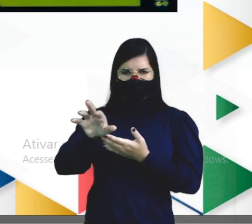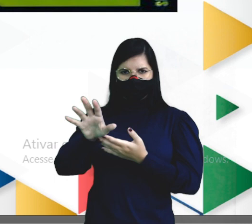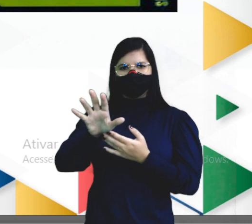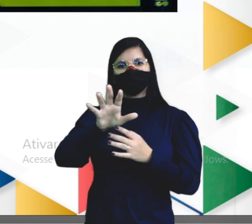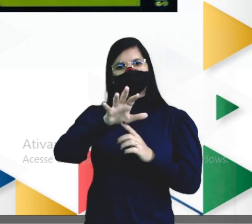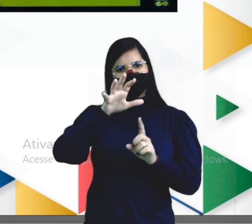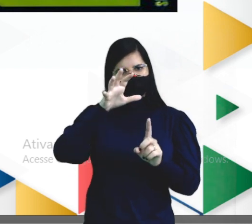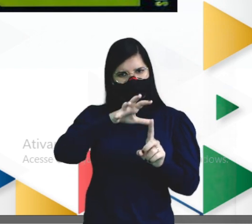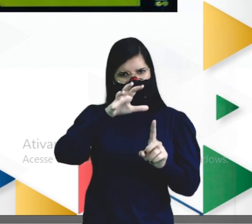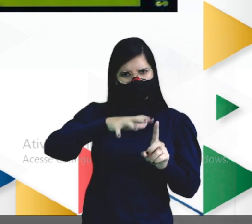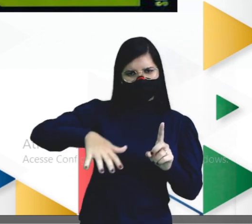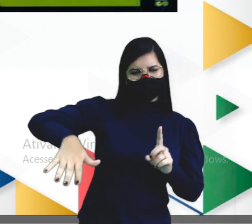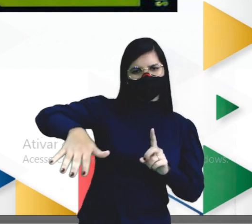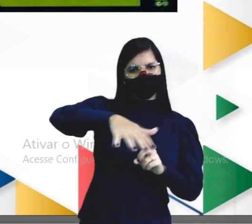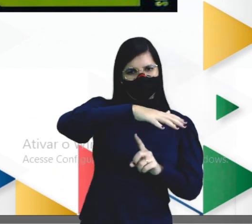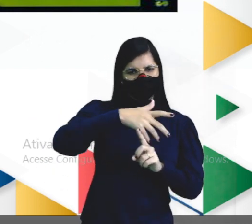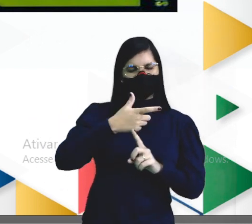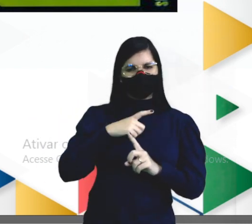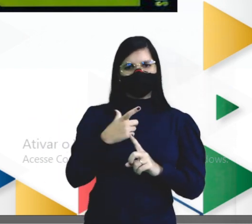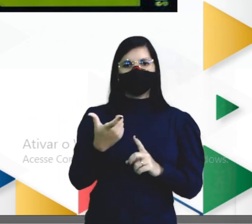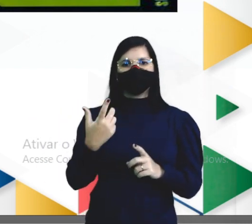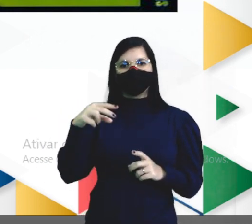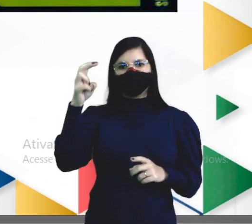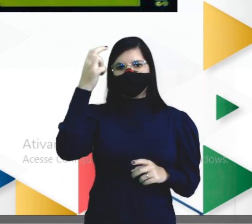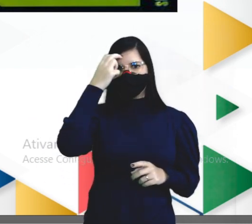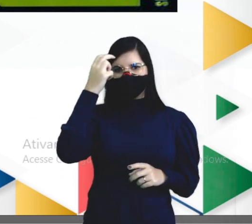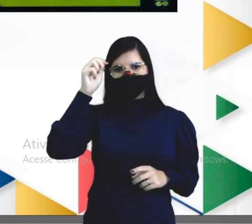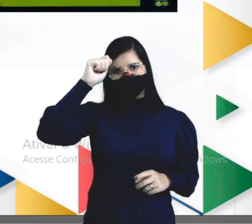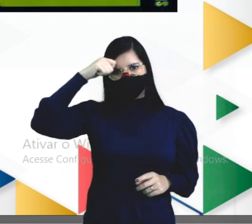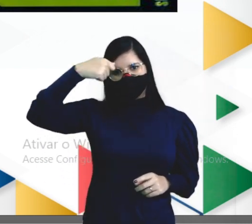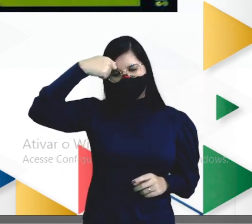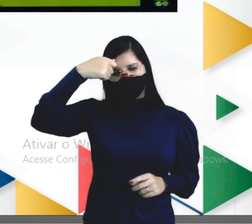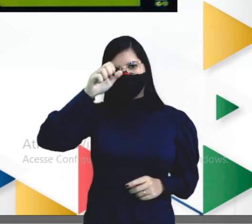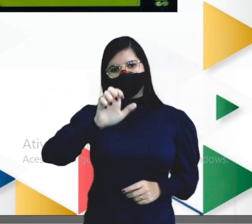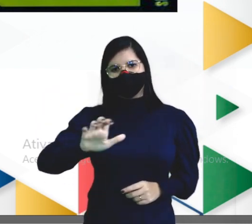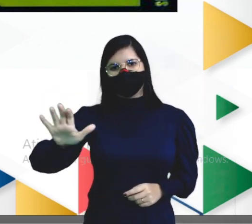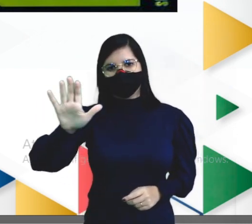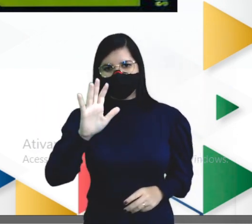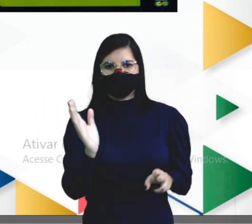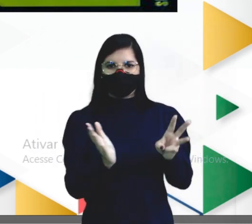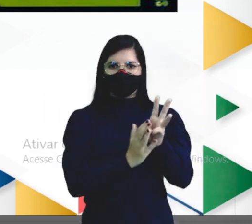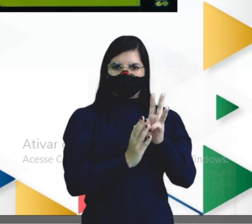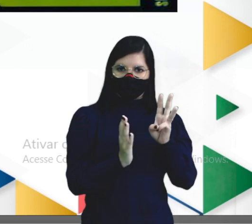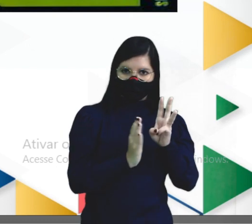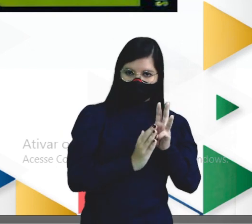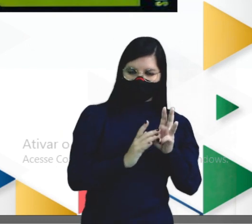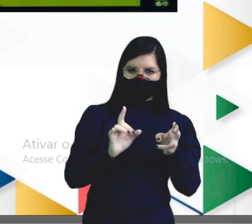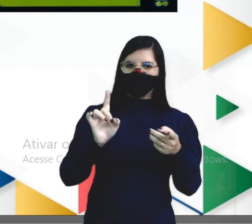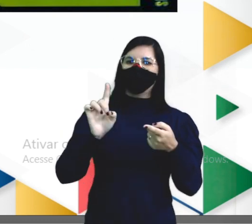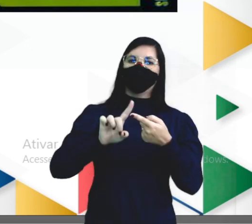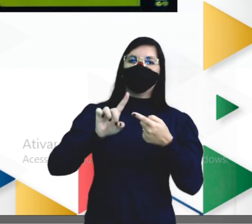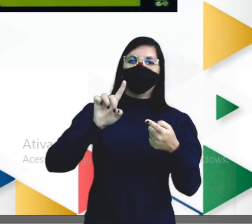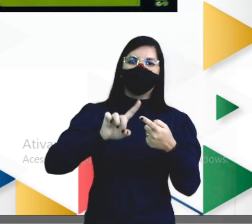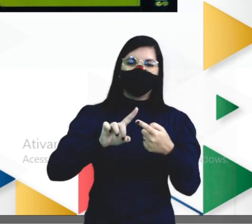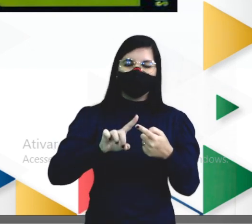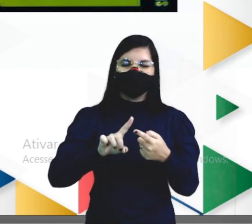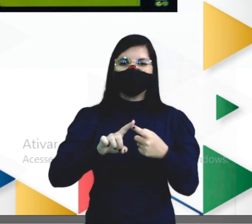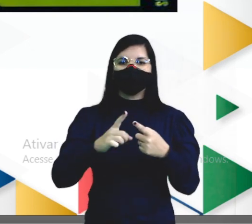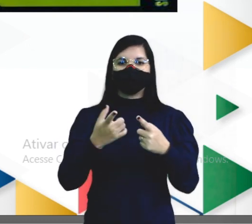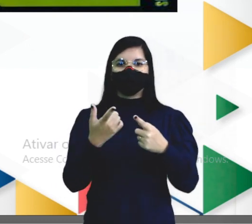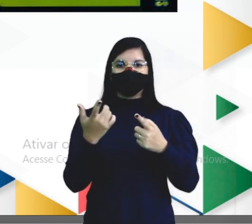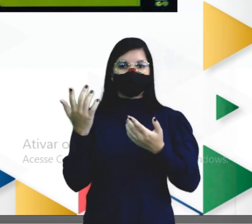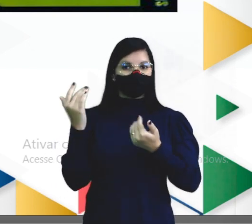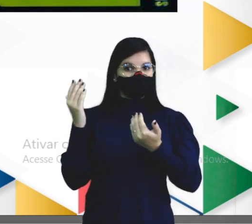influências, além do que eu falei assim, da cultura africana, dos europeus, dos índios, ela sofreu influência também pela